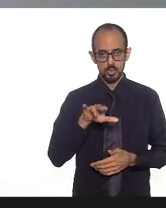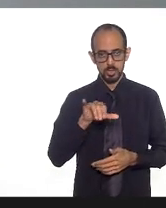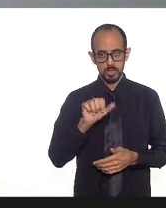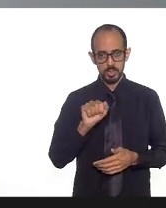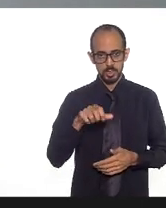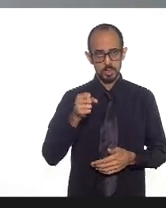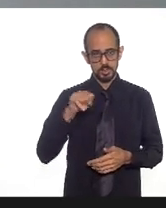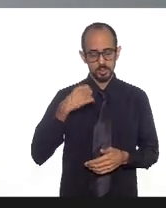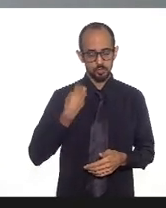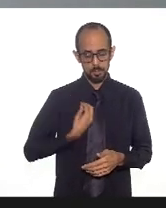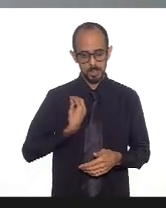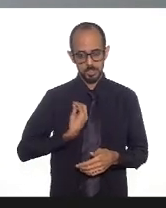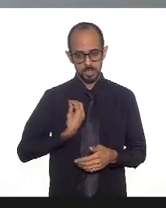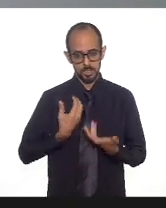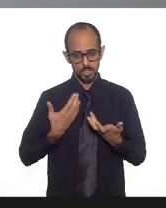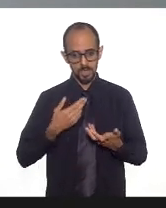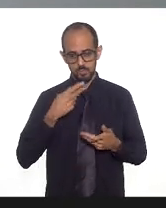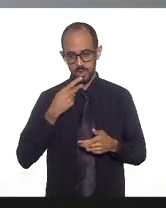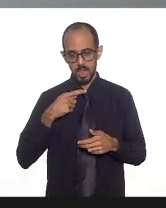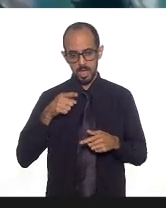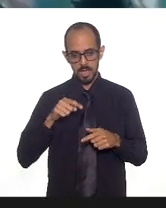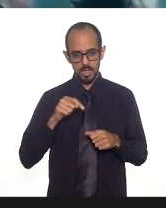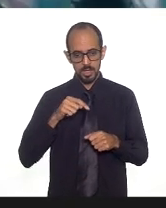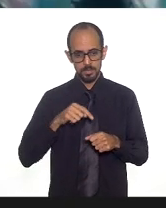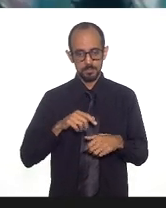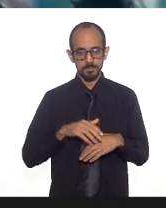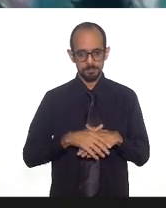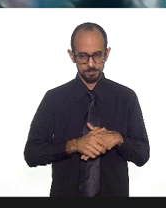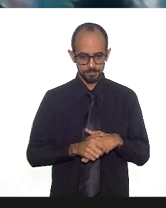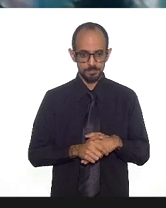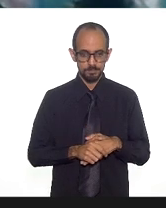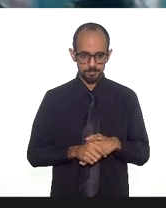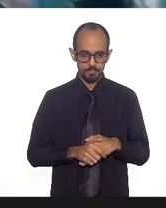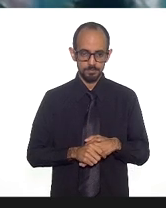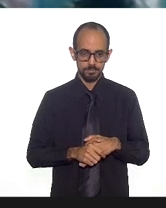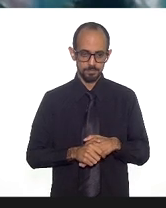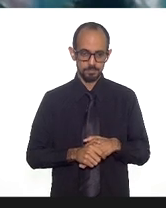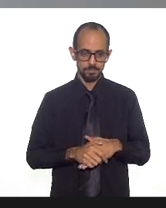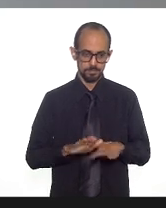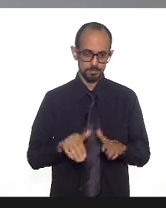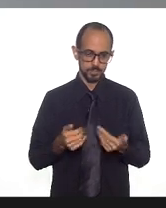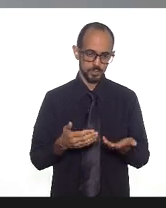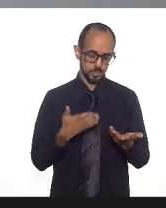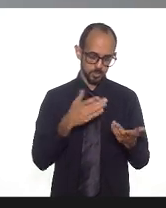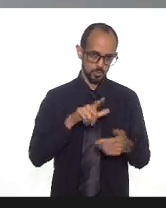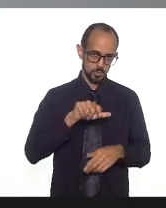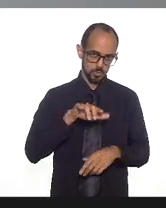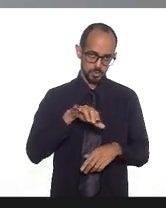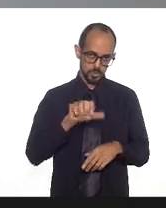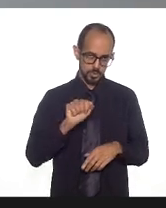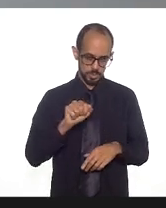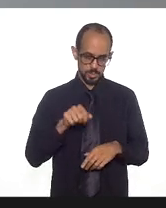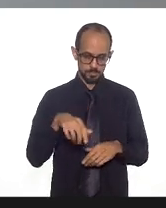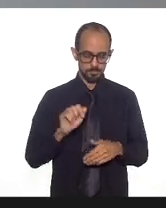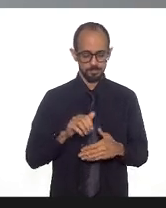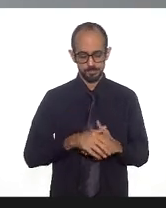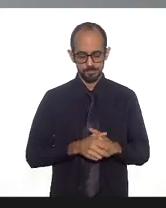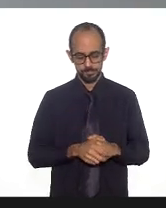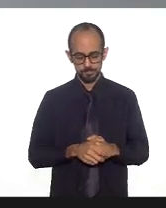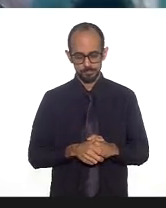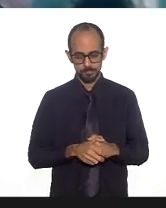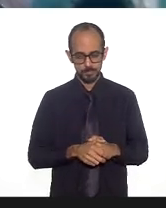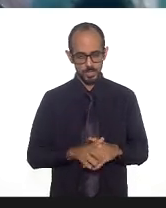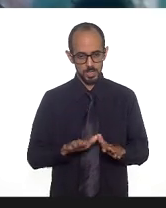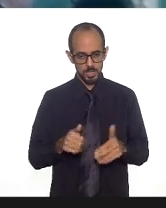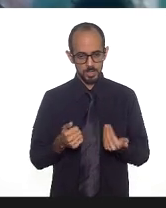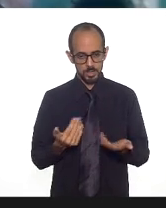está presente, eu não estou visualizando ela. Está aqui, bom, Luiz. Tá, então, estou passando para você, Lucília. Obrigado pela atenção de todos.